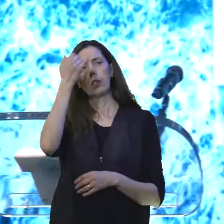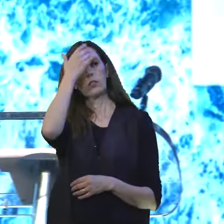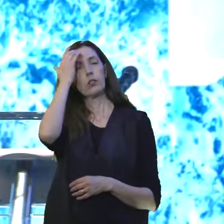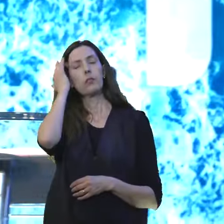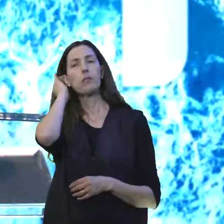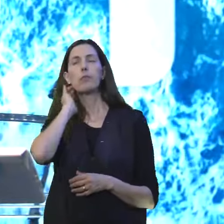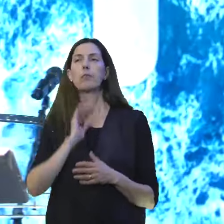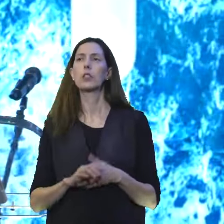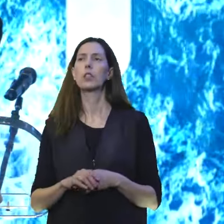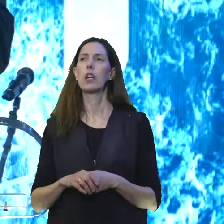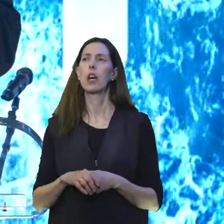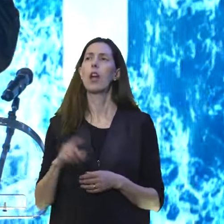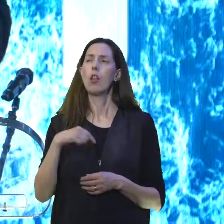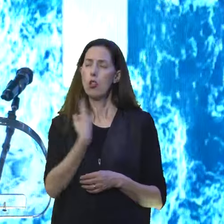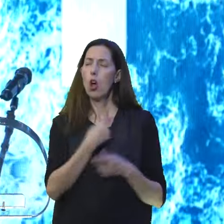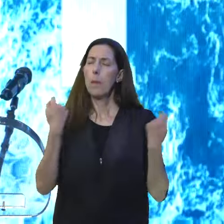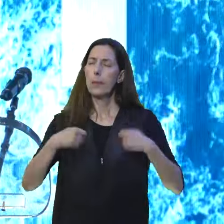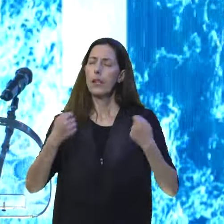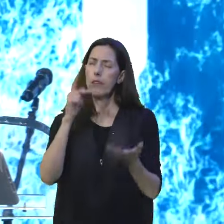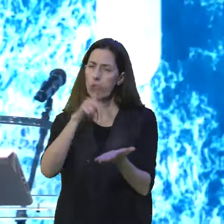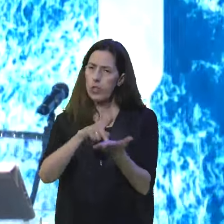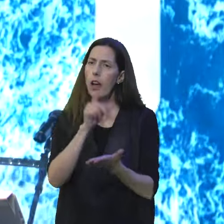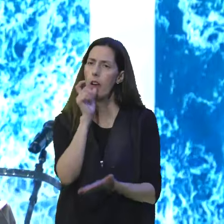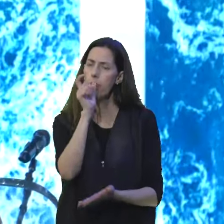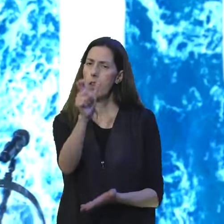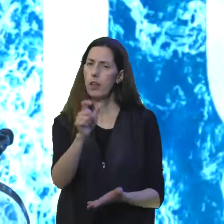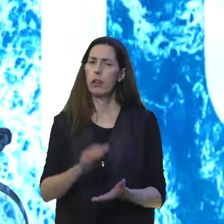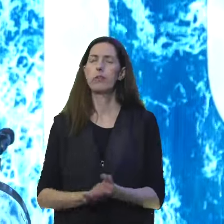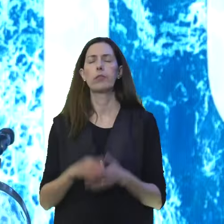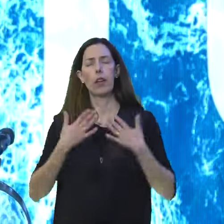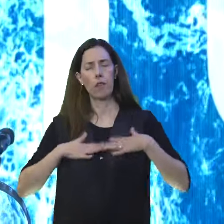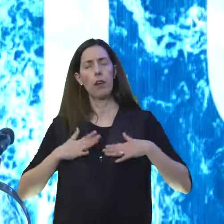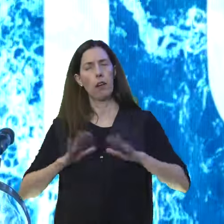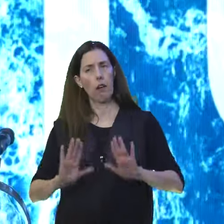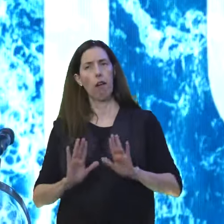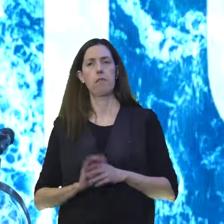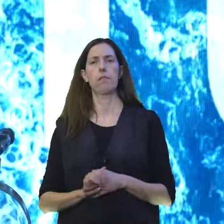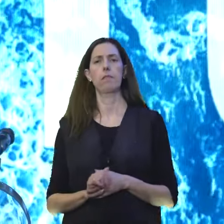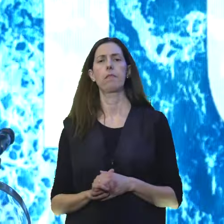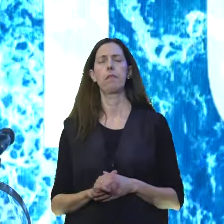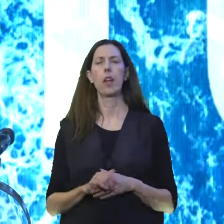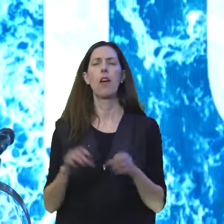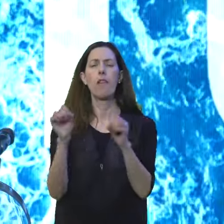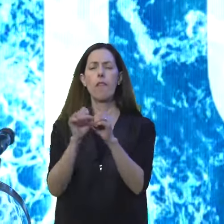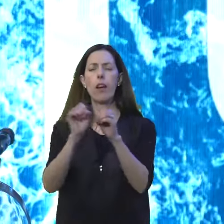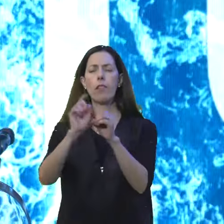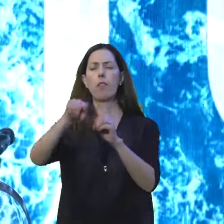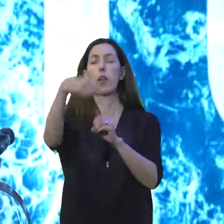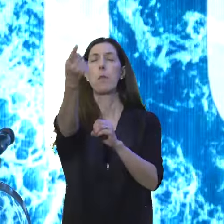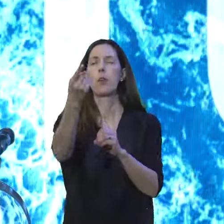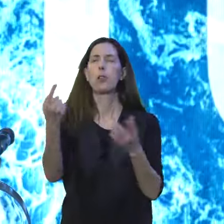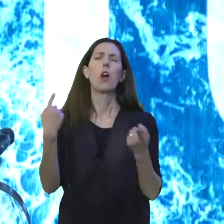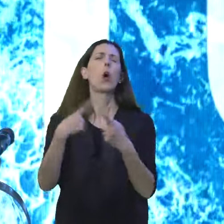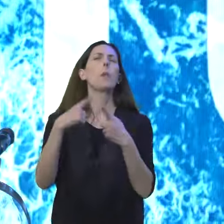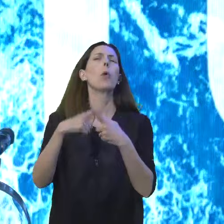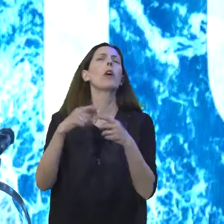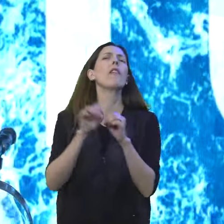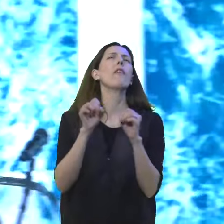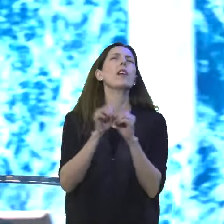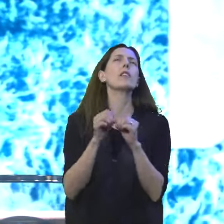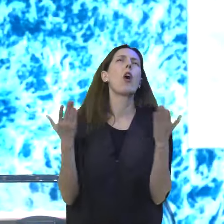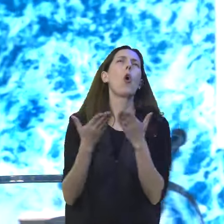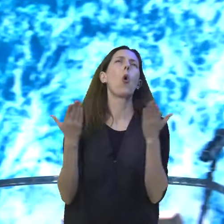Deus têm que falar, amém? Mas agora vamos voltar. Deixar para depois. Por que fazer hoje o que eu posso fazer amanhã?